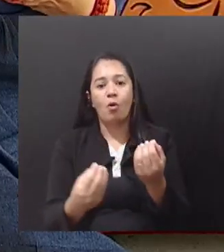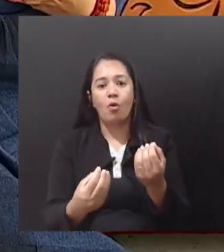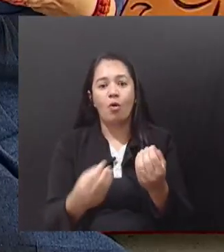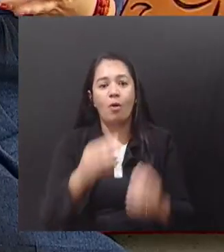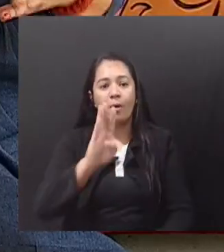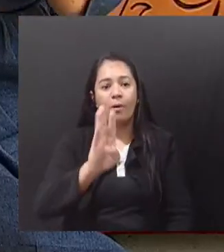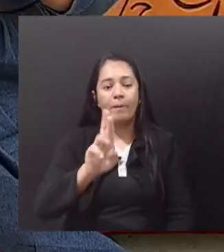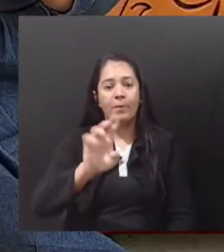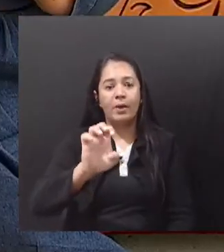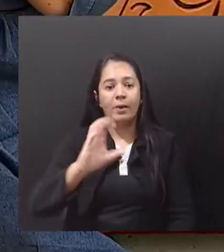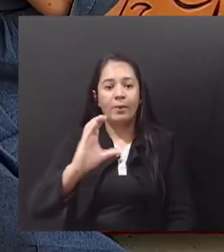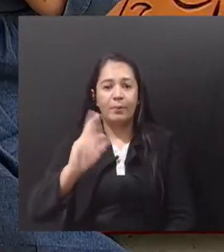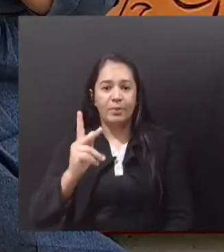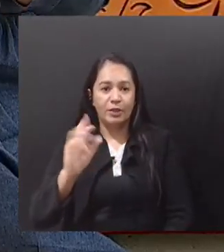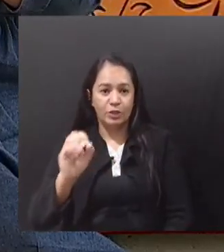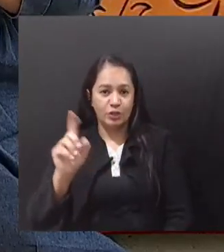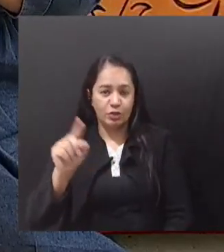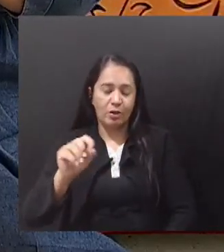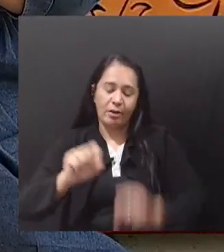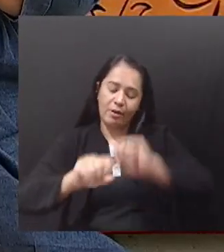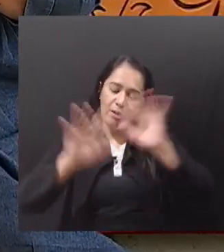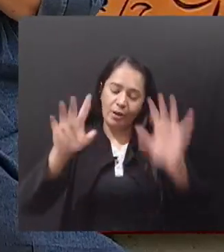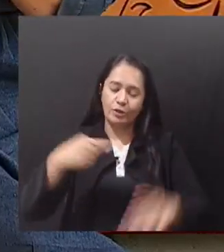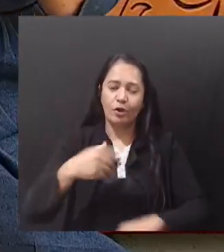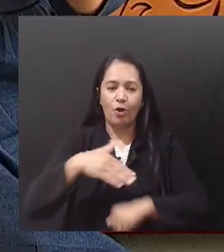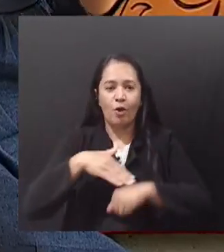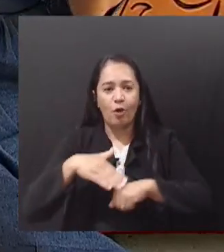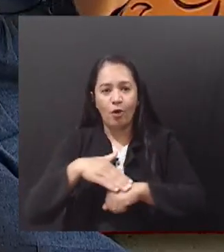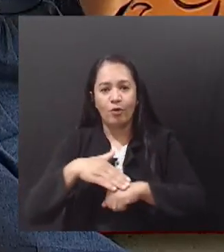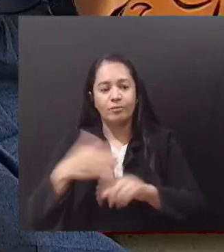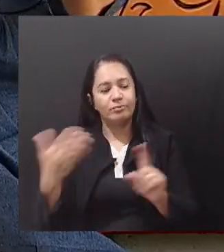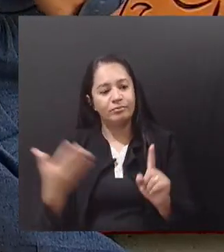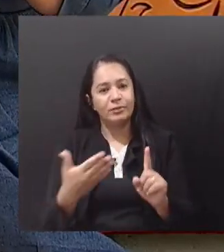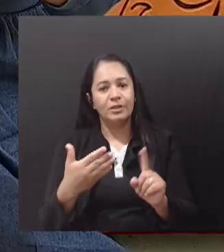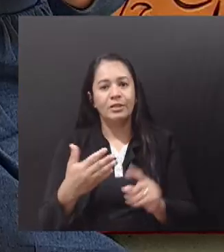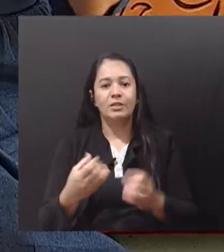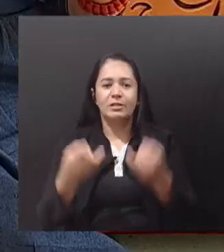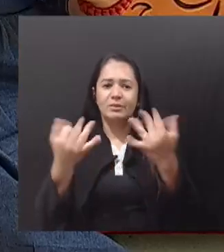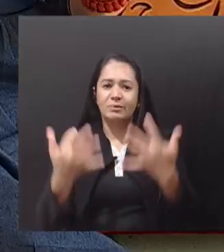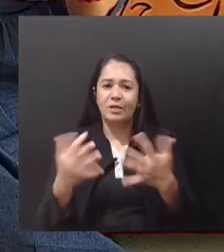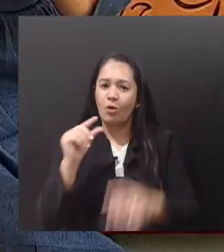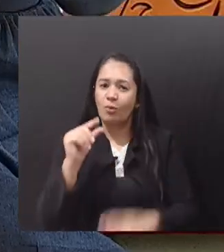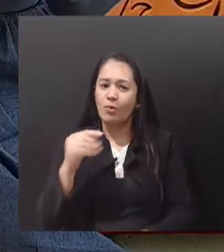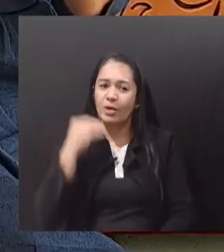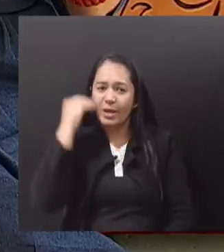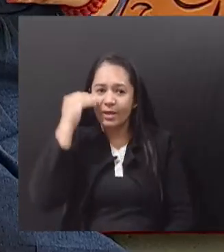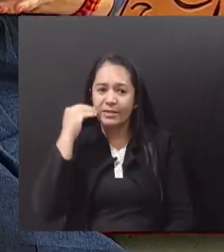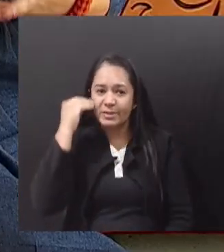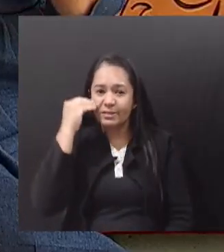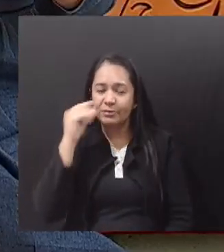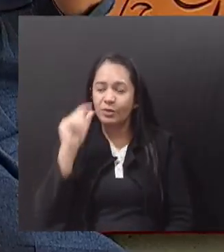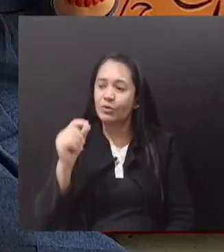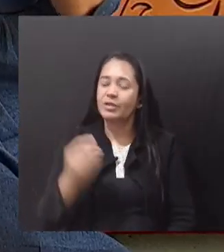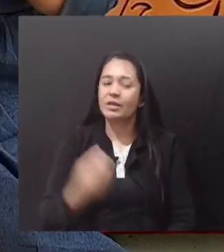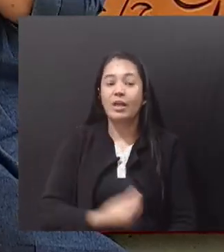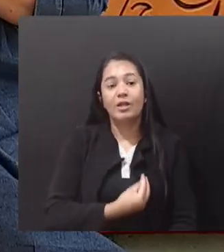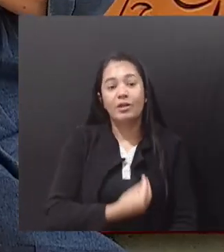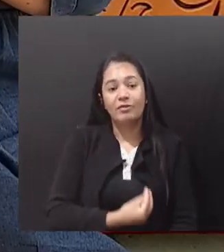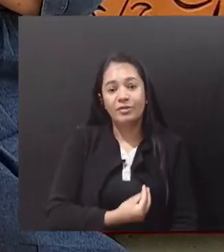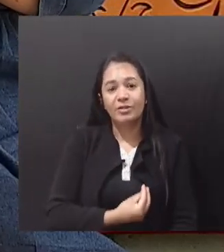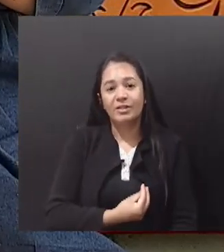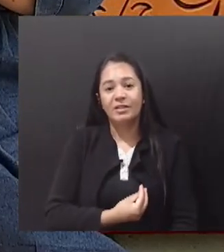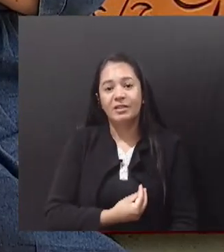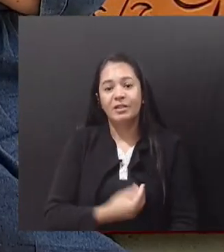brechó também. E claro, a gente vai conversar com o Ranieri para ele contar um pouquinho dessa experiência, o que ele vivenciou quando